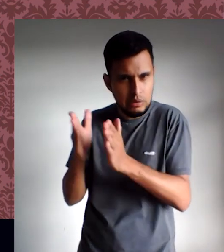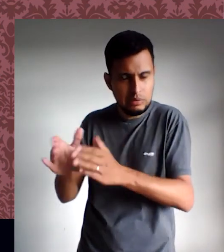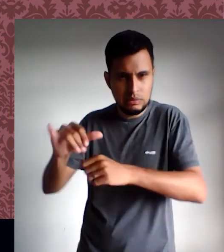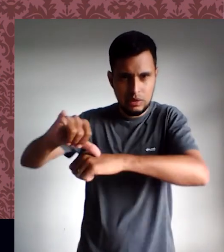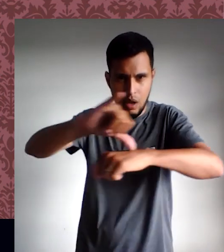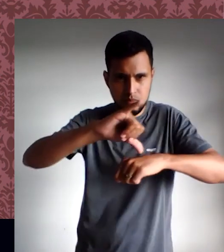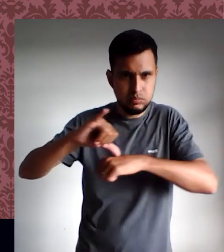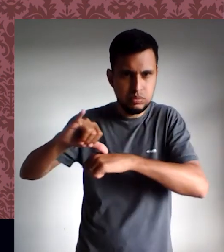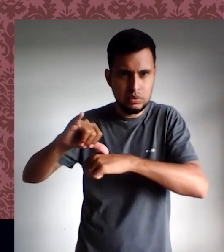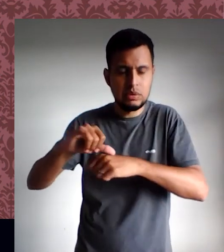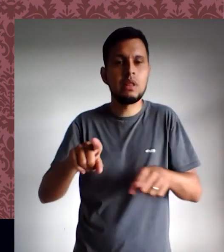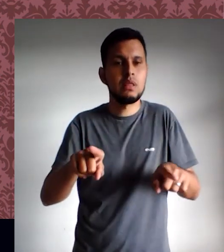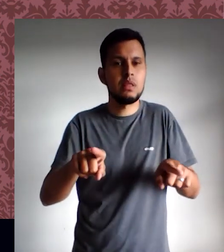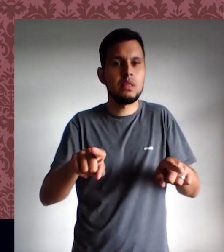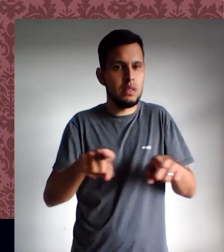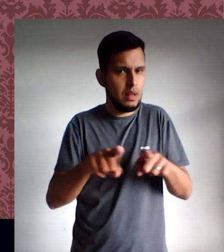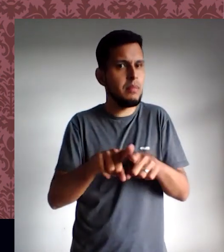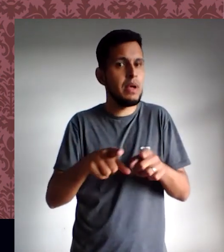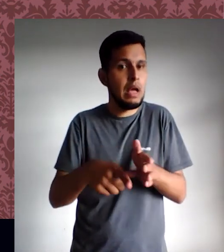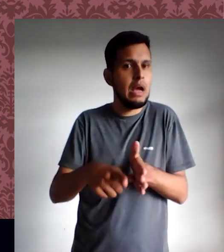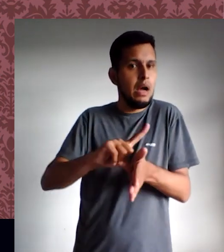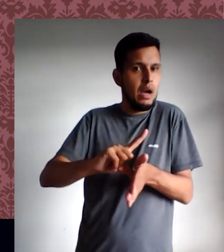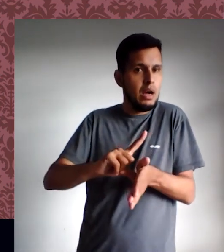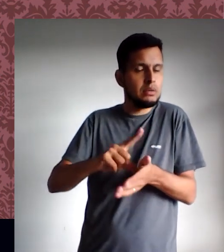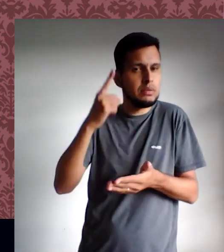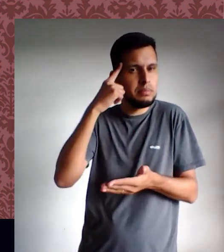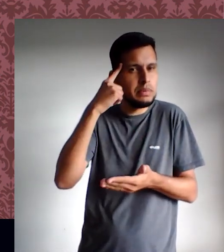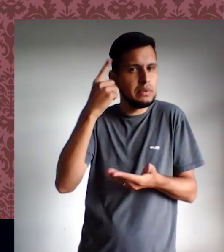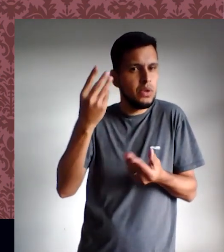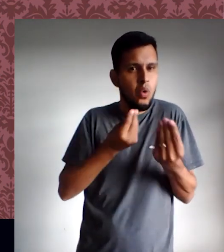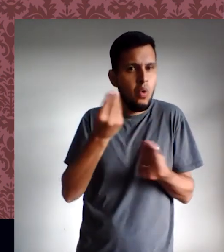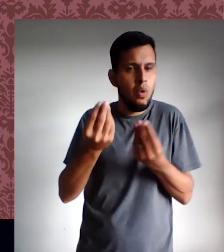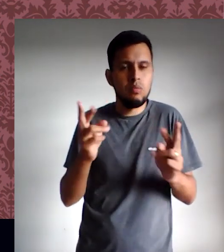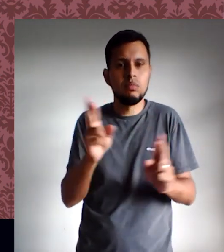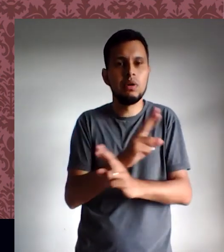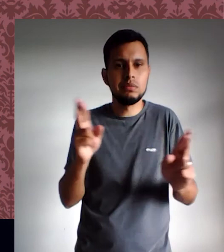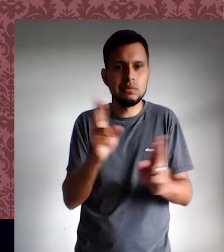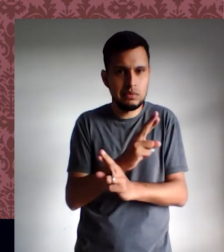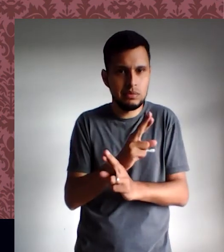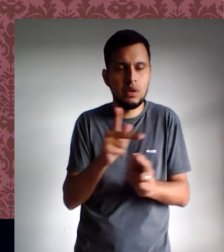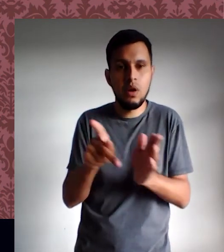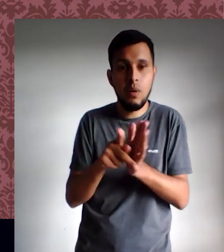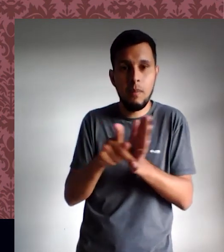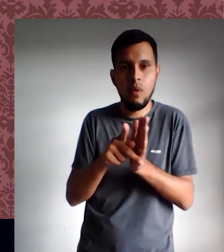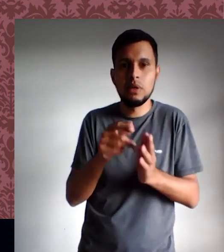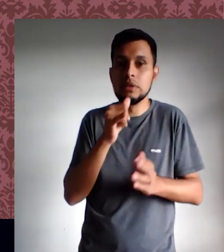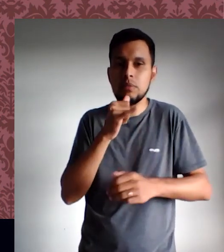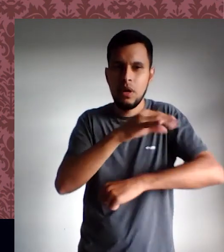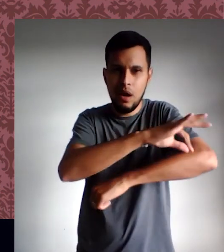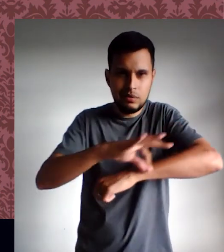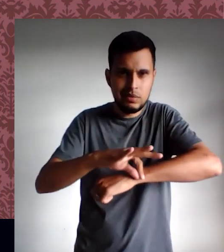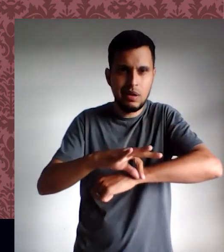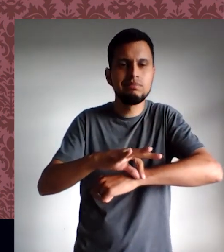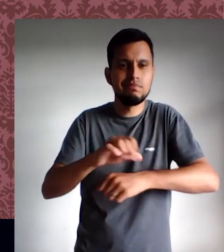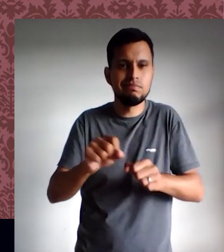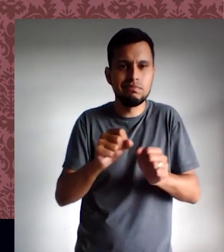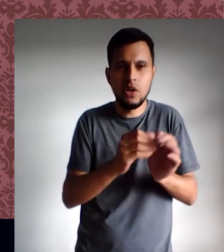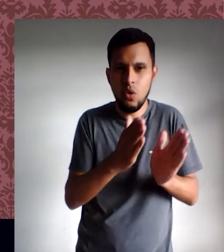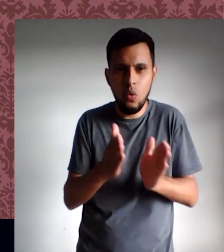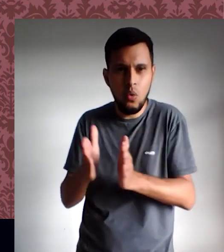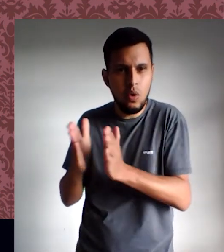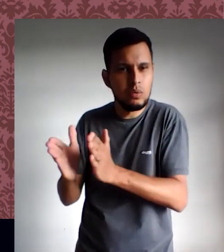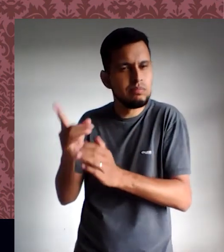vão conceitualizar as obras, vão pensar nessas relações, né, os arquitetos, as arquitetas que vão fazer